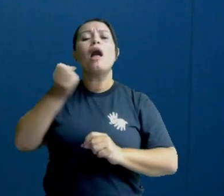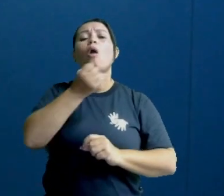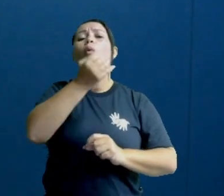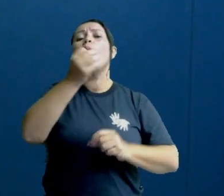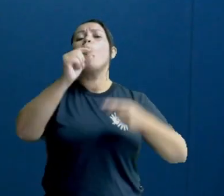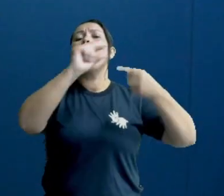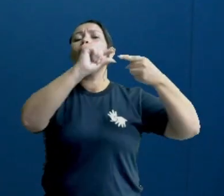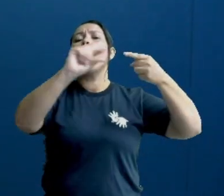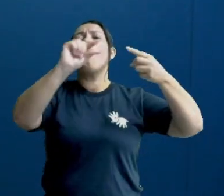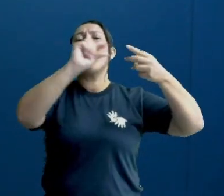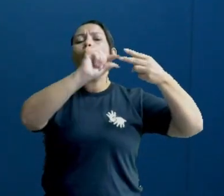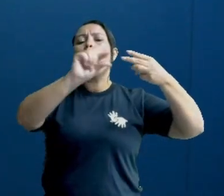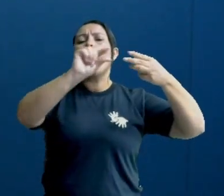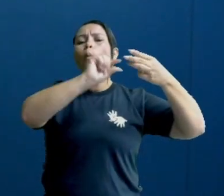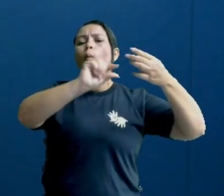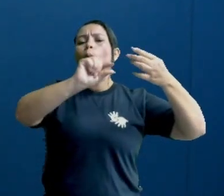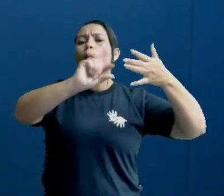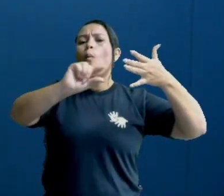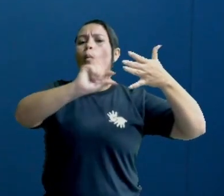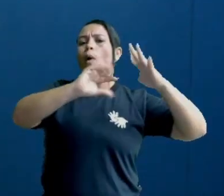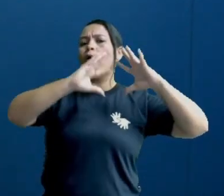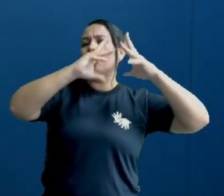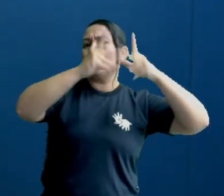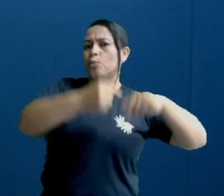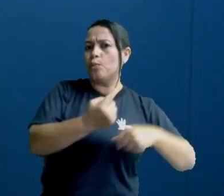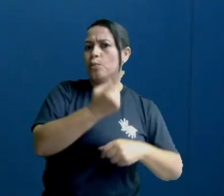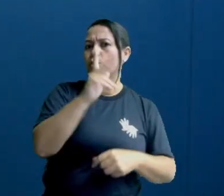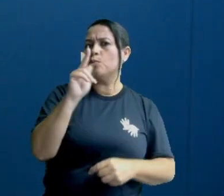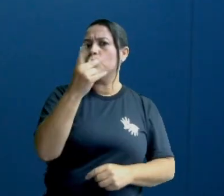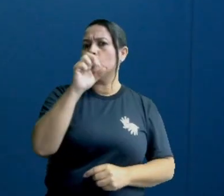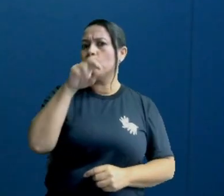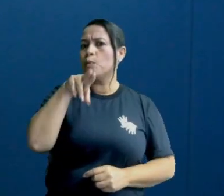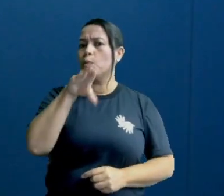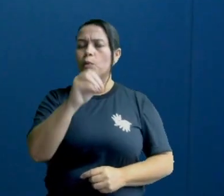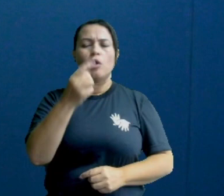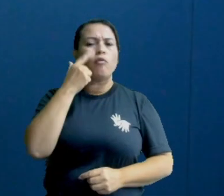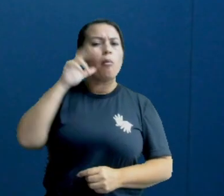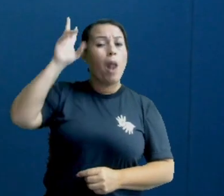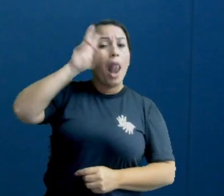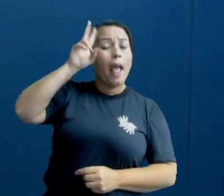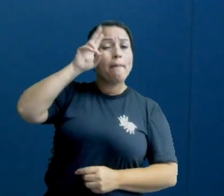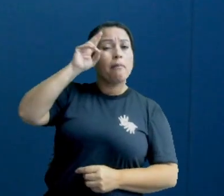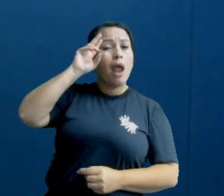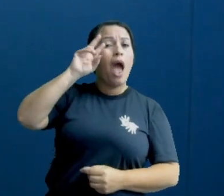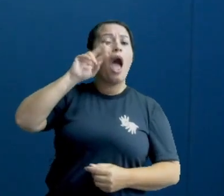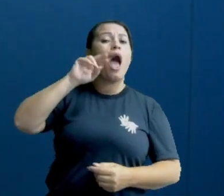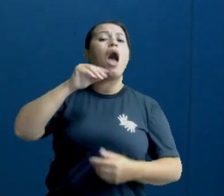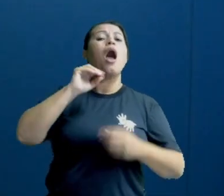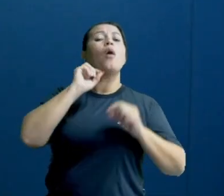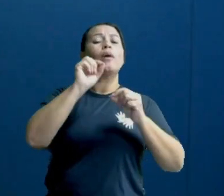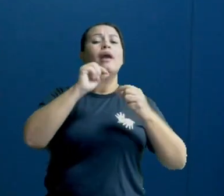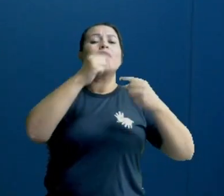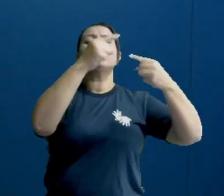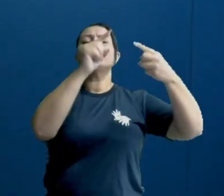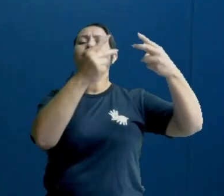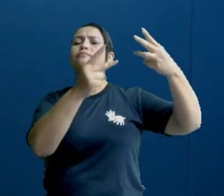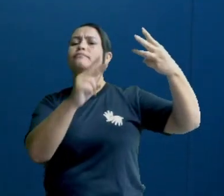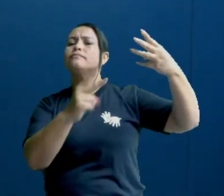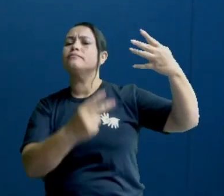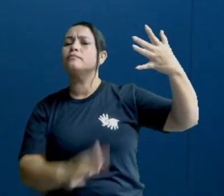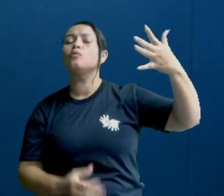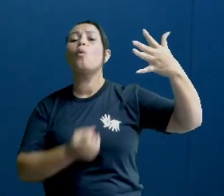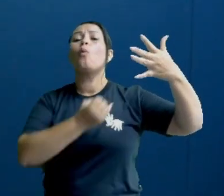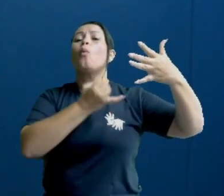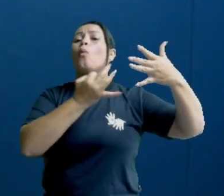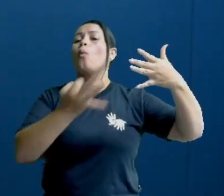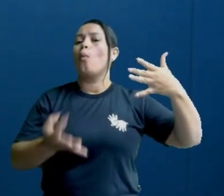quantos versos nós temos no nosso hino, certo? Vamos relembrar a sequência numérica, tá certo? E vamos